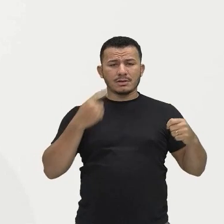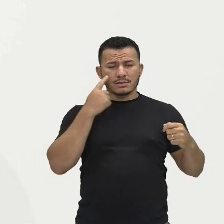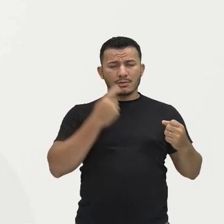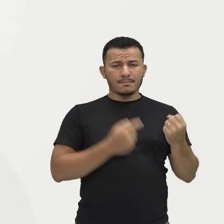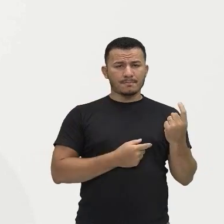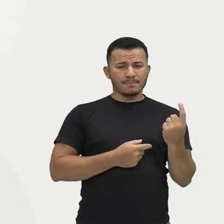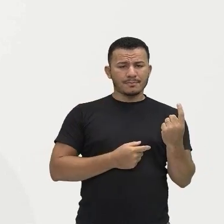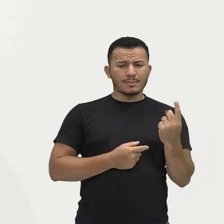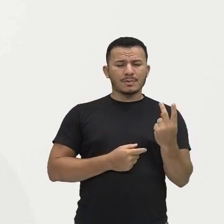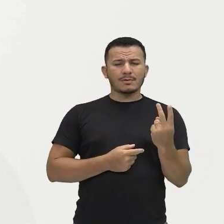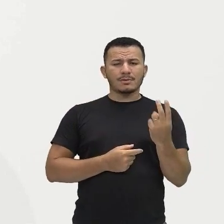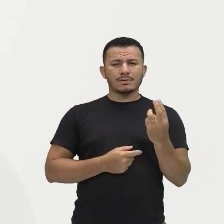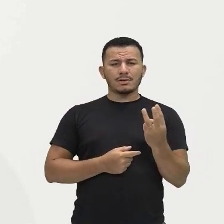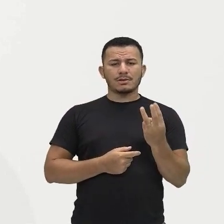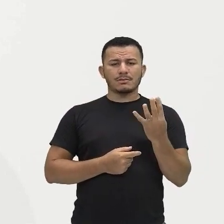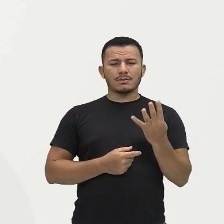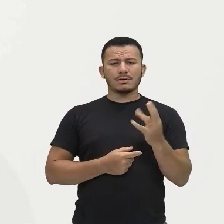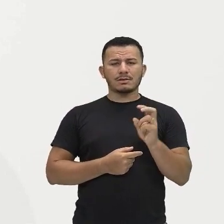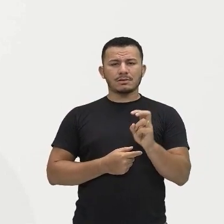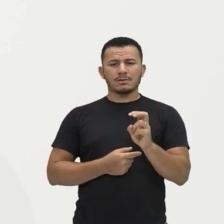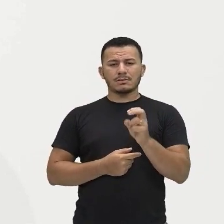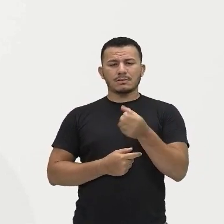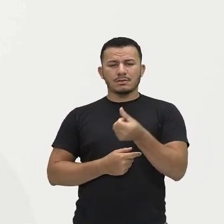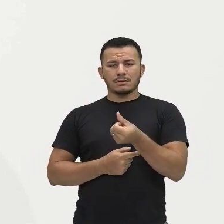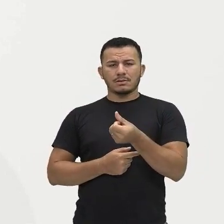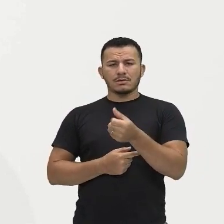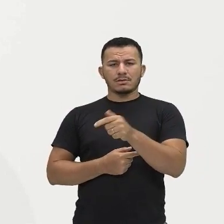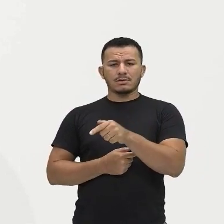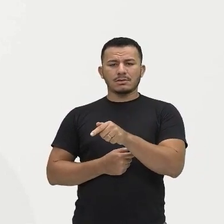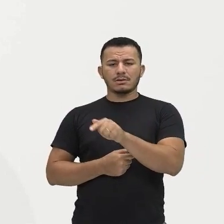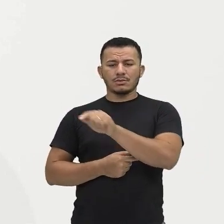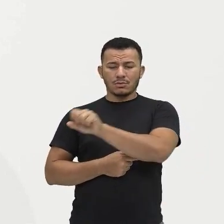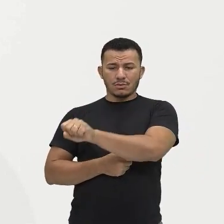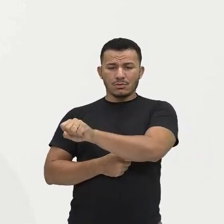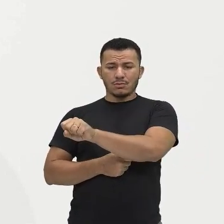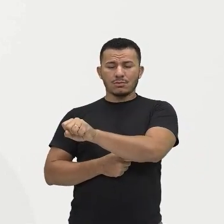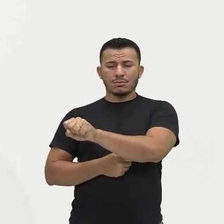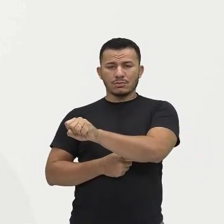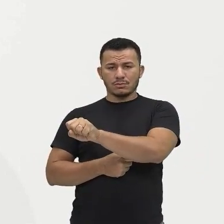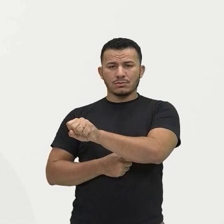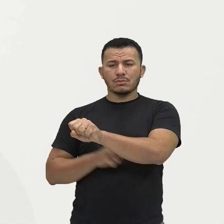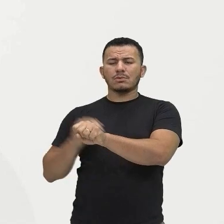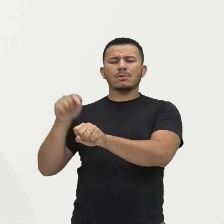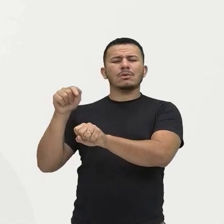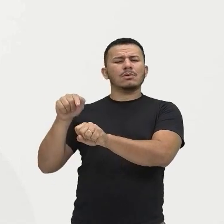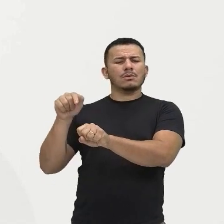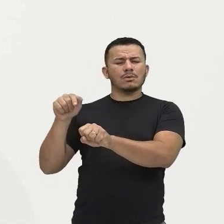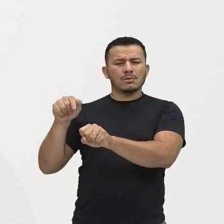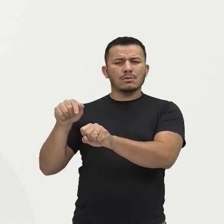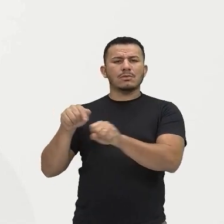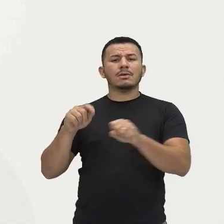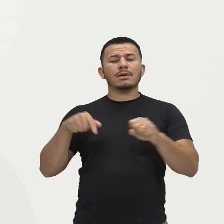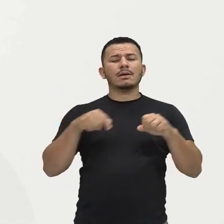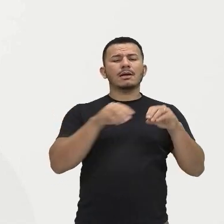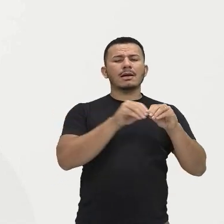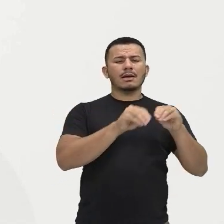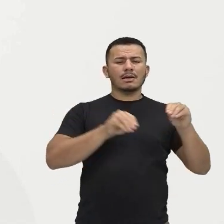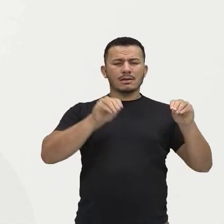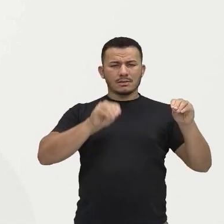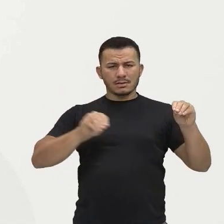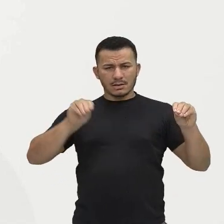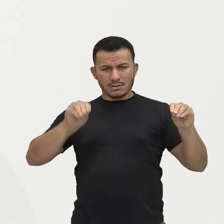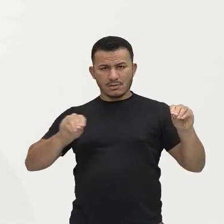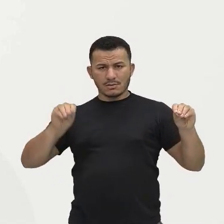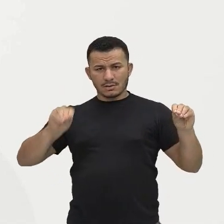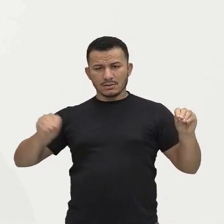1, 2, 3, 4, 5, 6, 7, 8. Beleza, meu povo? Mas